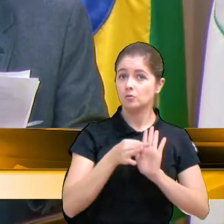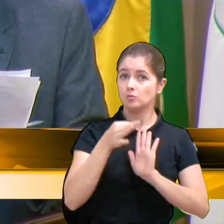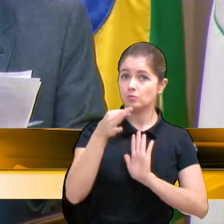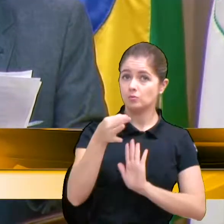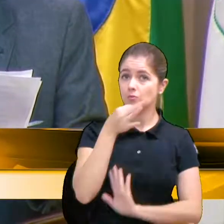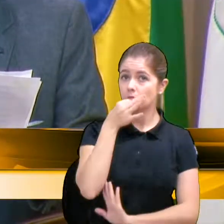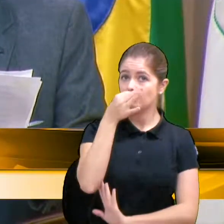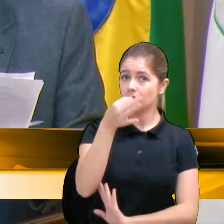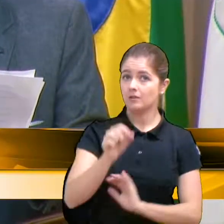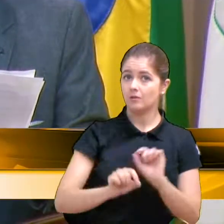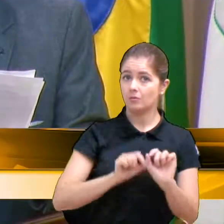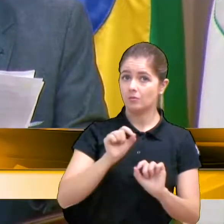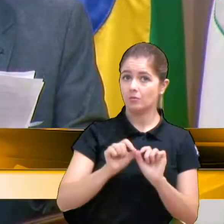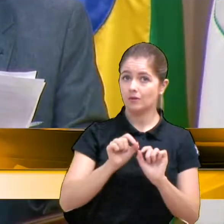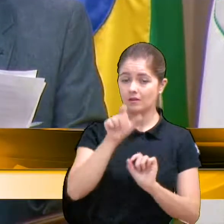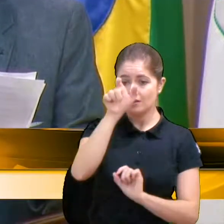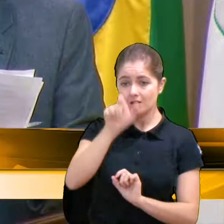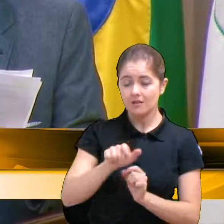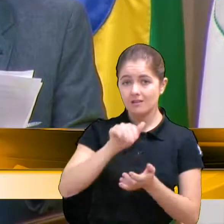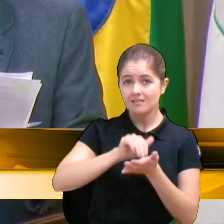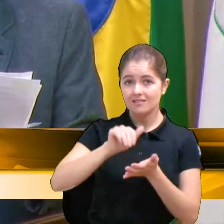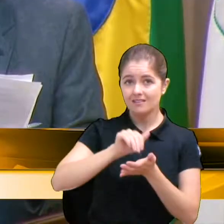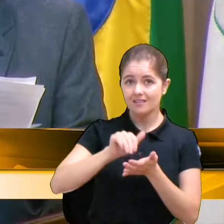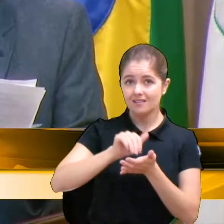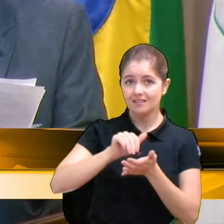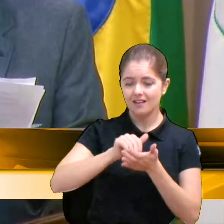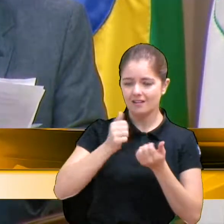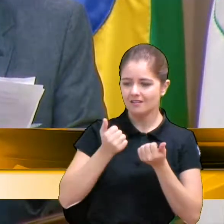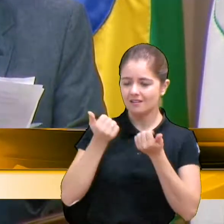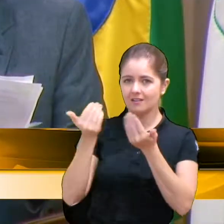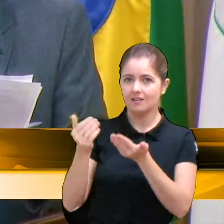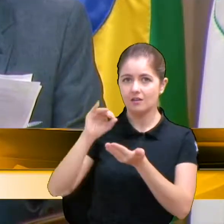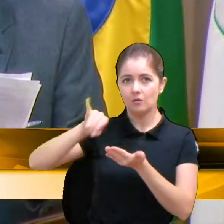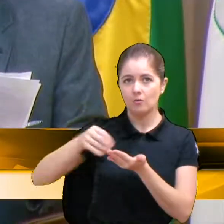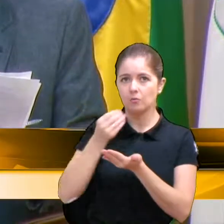secretária dê uma oportunidade para outra pessoa que conheça.